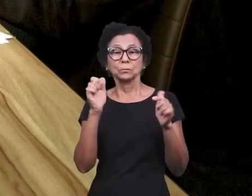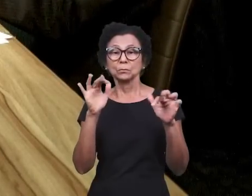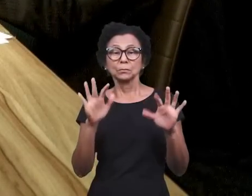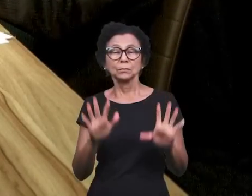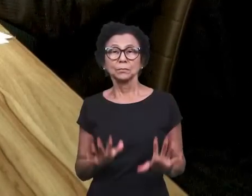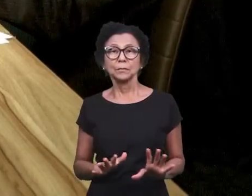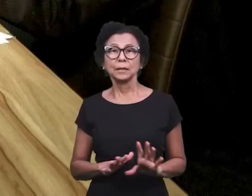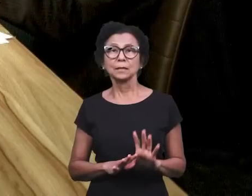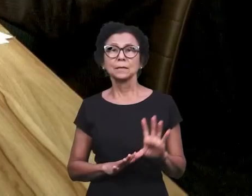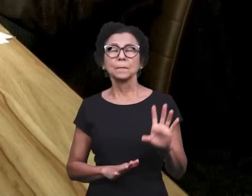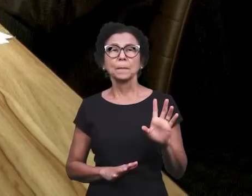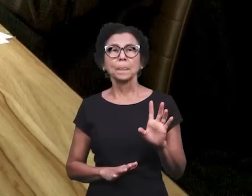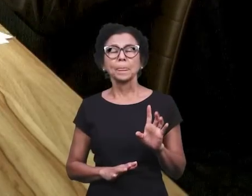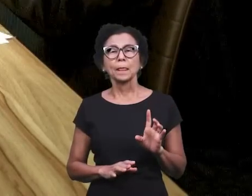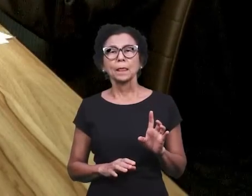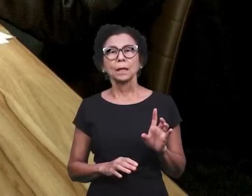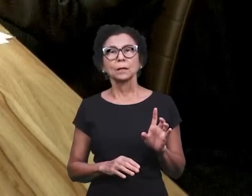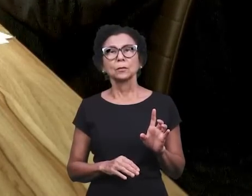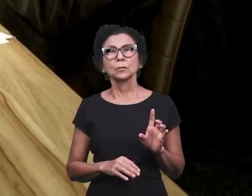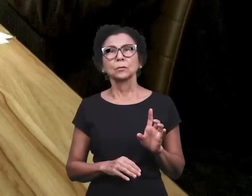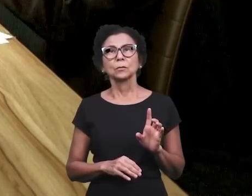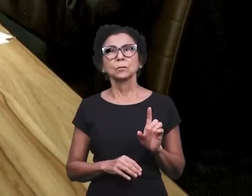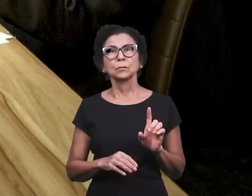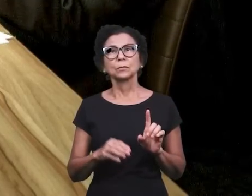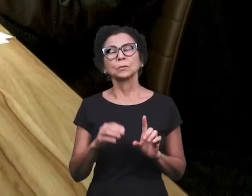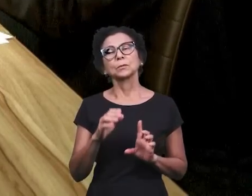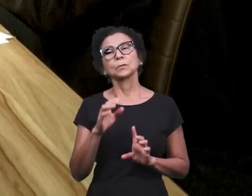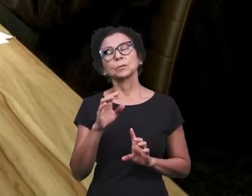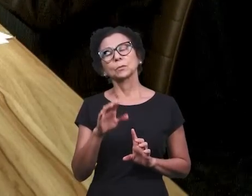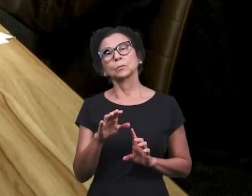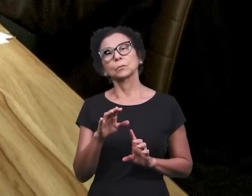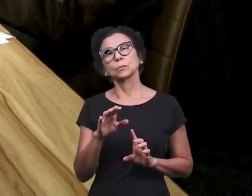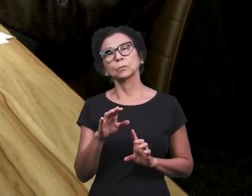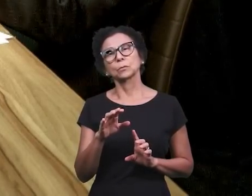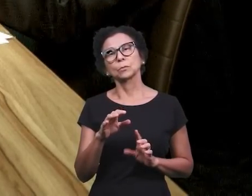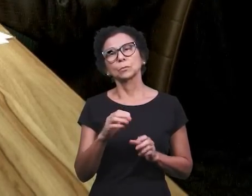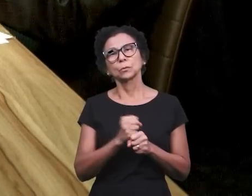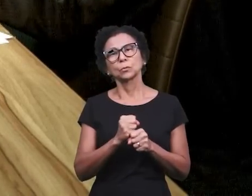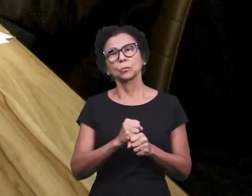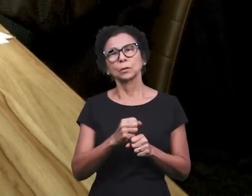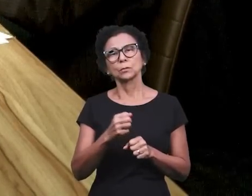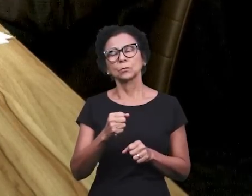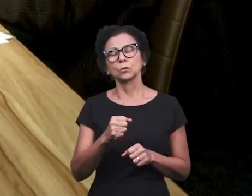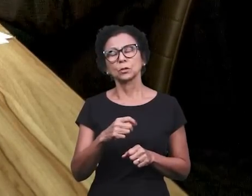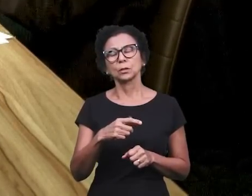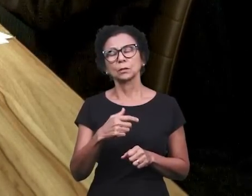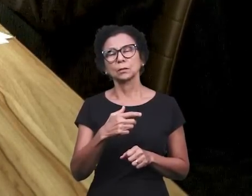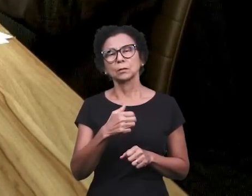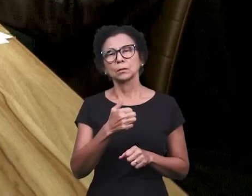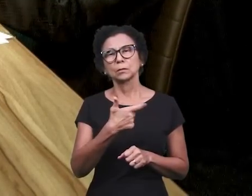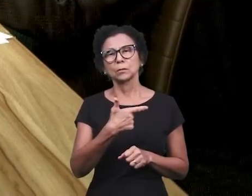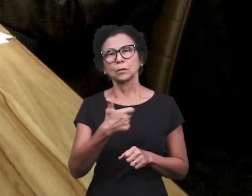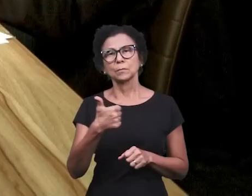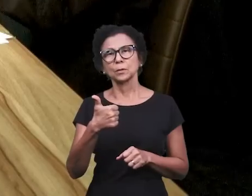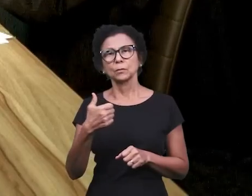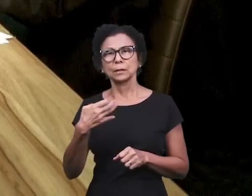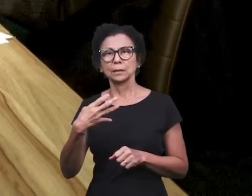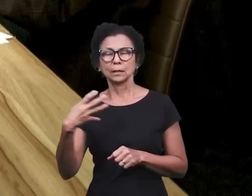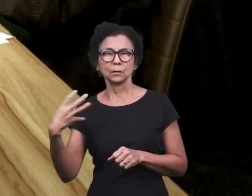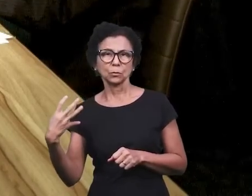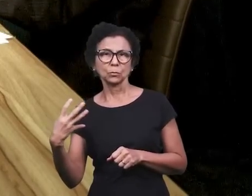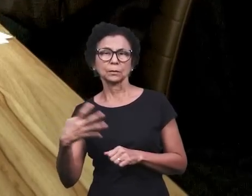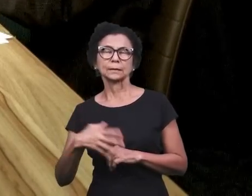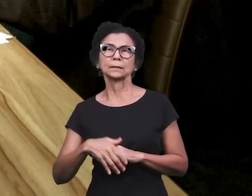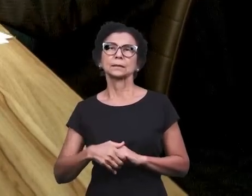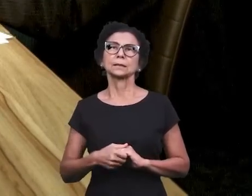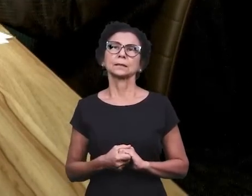primeiro mês de 2014, que foi toda a movimentação para o curso de formação, porque a prova consiste em quê? O